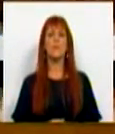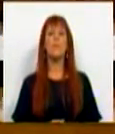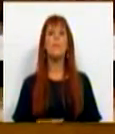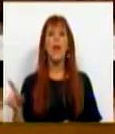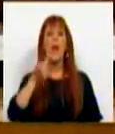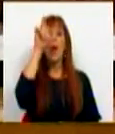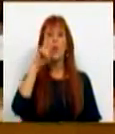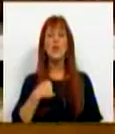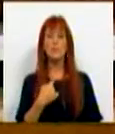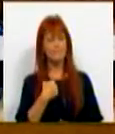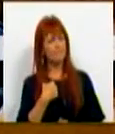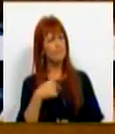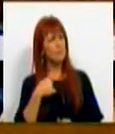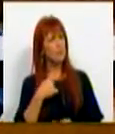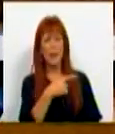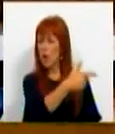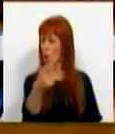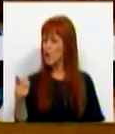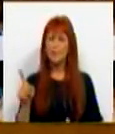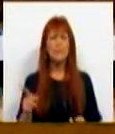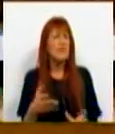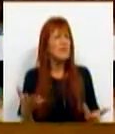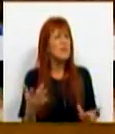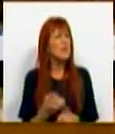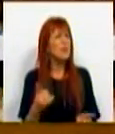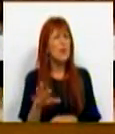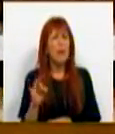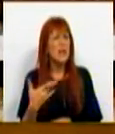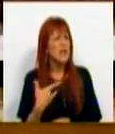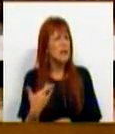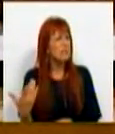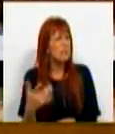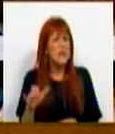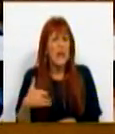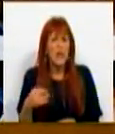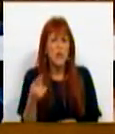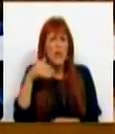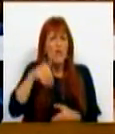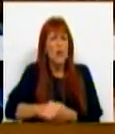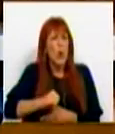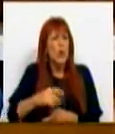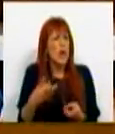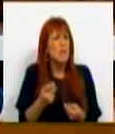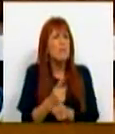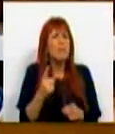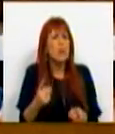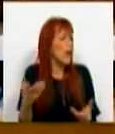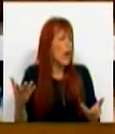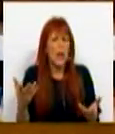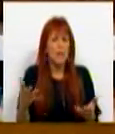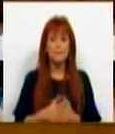A questão que se me coloca e que se nos coloca é, mas então porquê é que o PSD e o CDS votam contra este Orçamento de